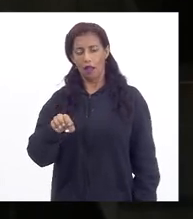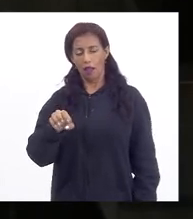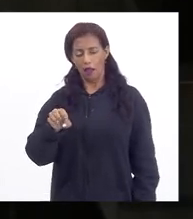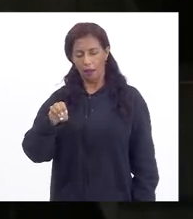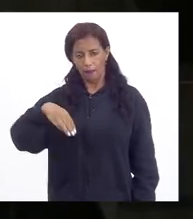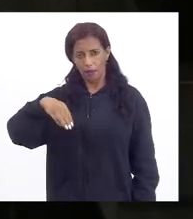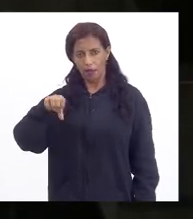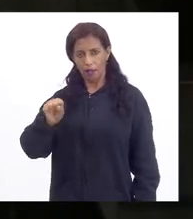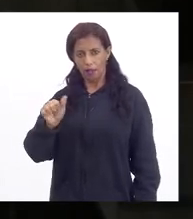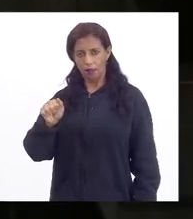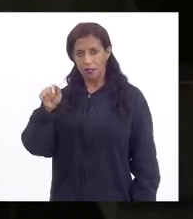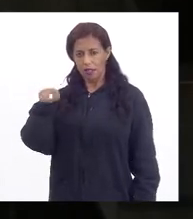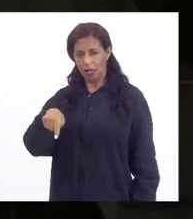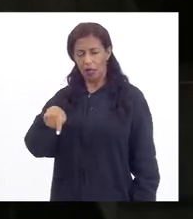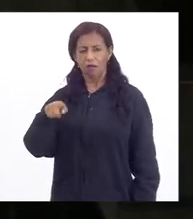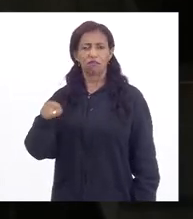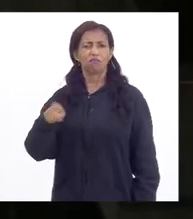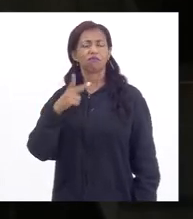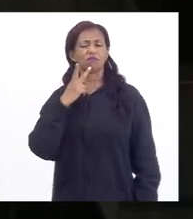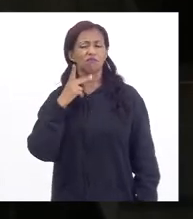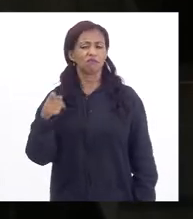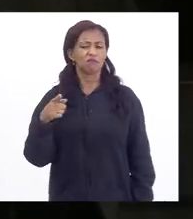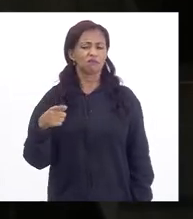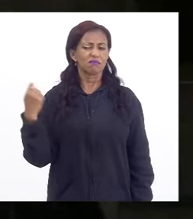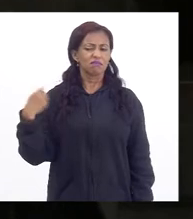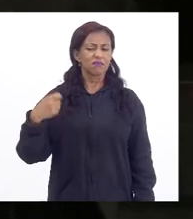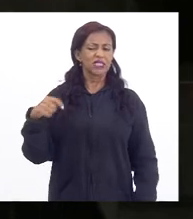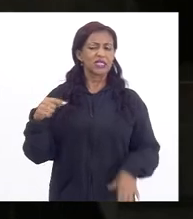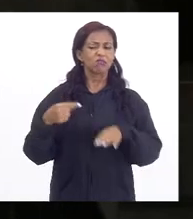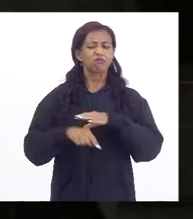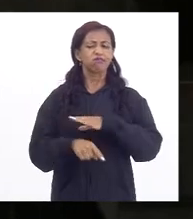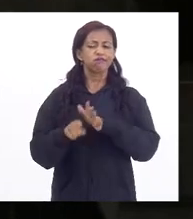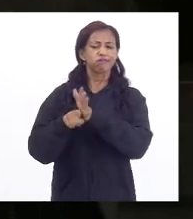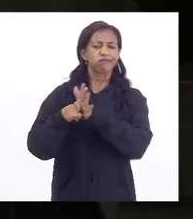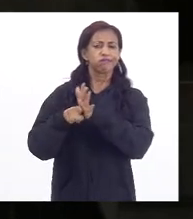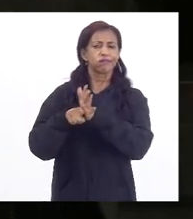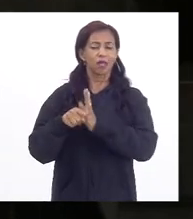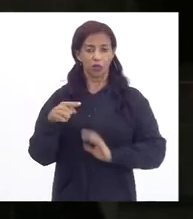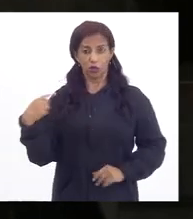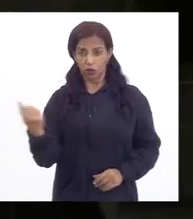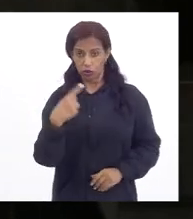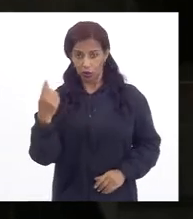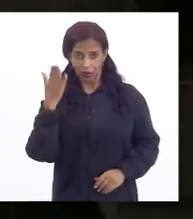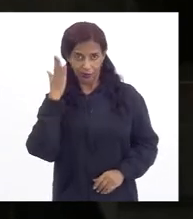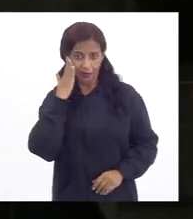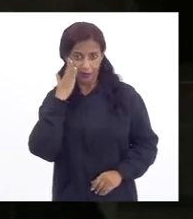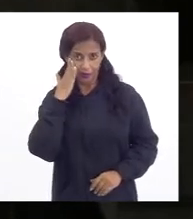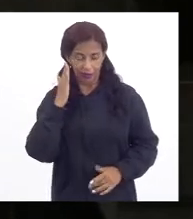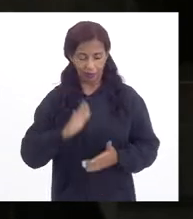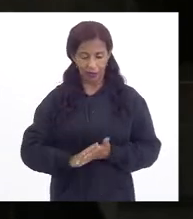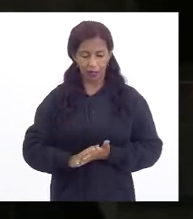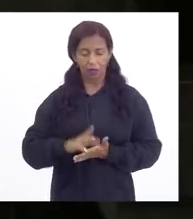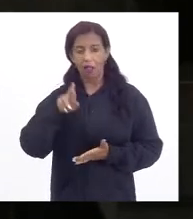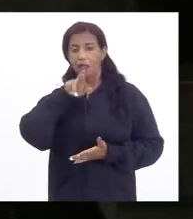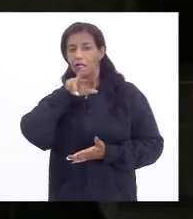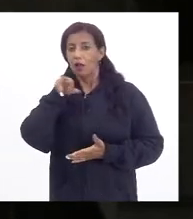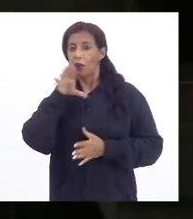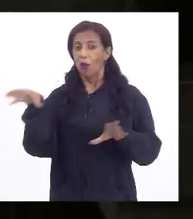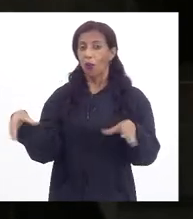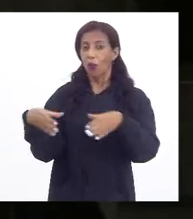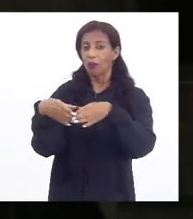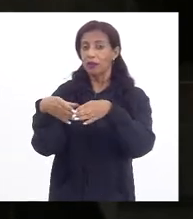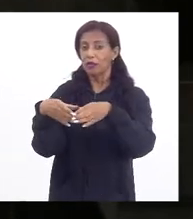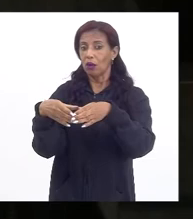que levantou a seguinte questão, que merece o nosso aprofundamento. Nós sabemos que não é uma comissão